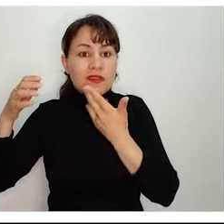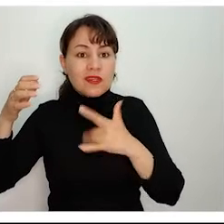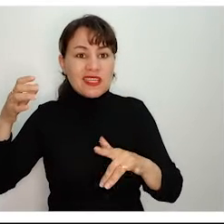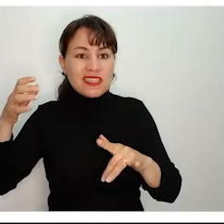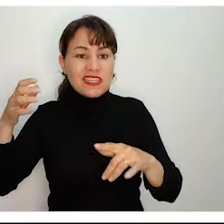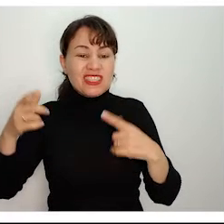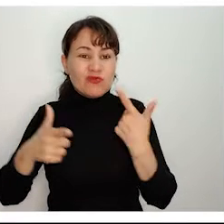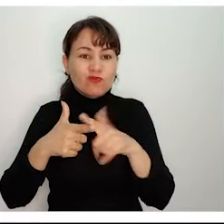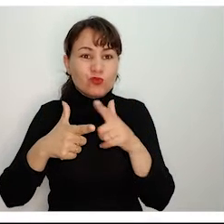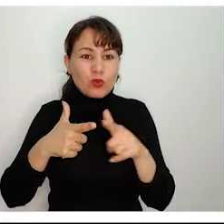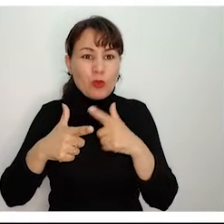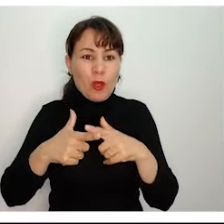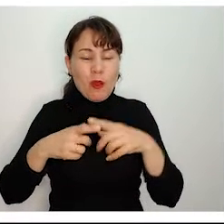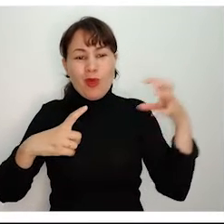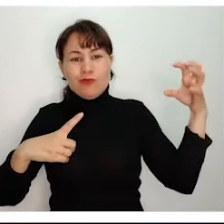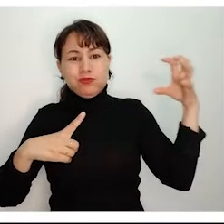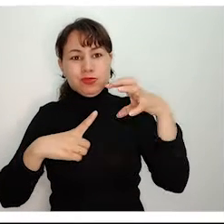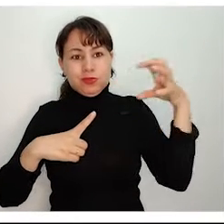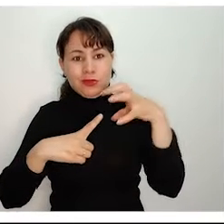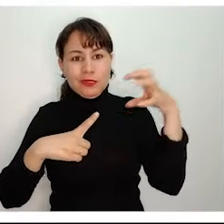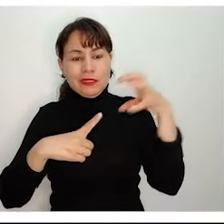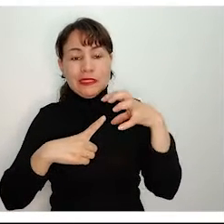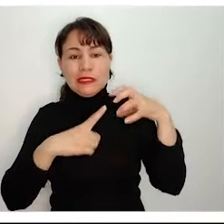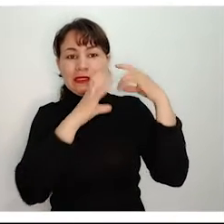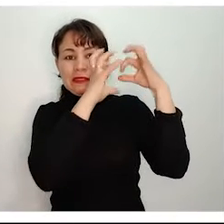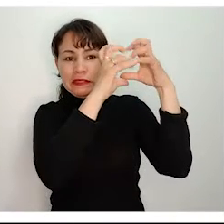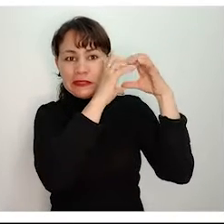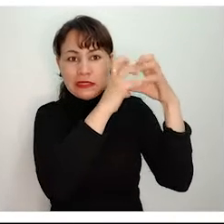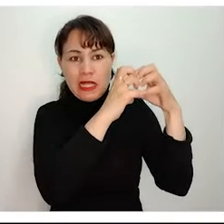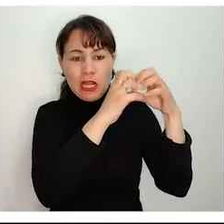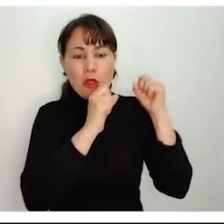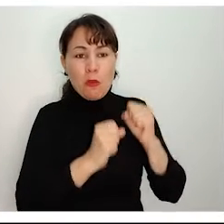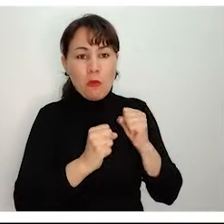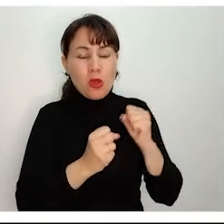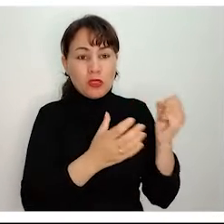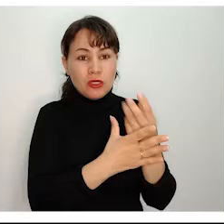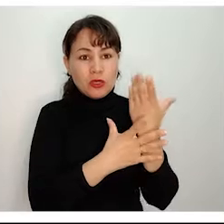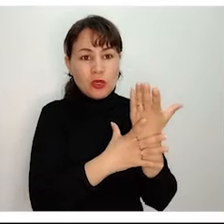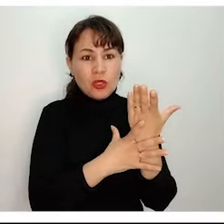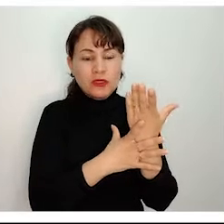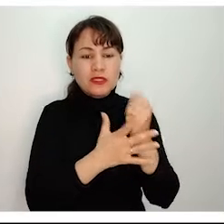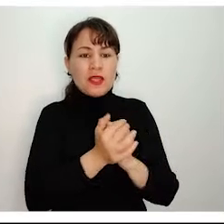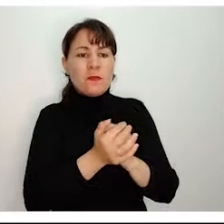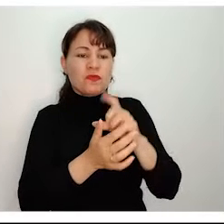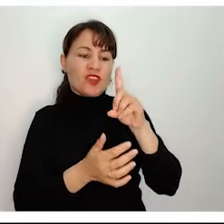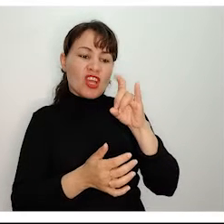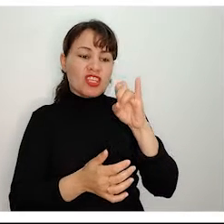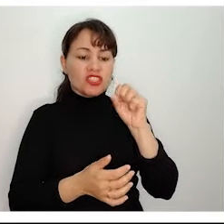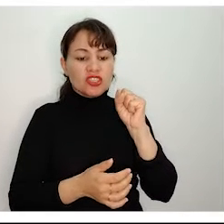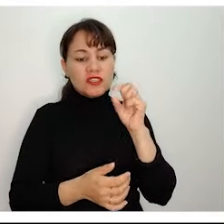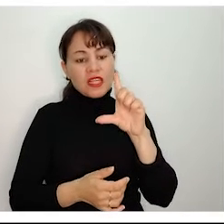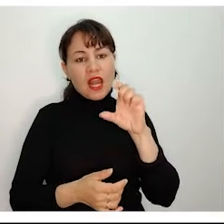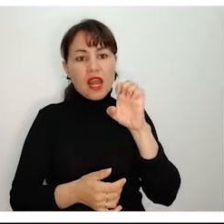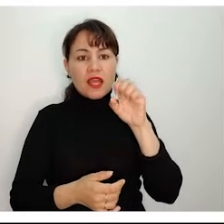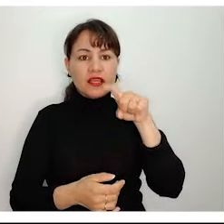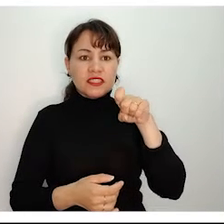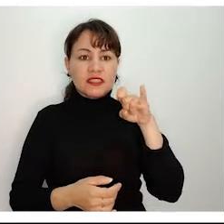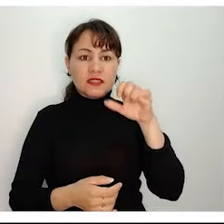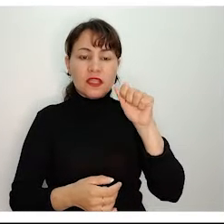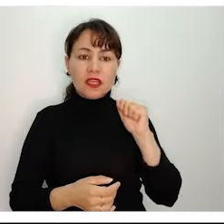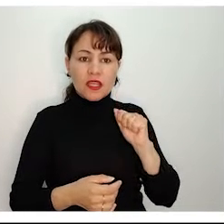criança, qualquer erro pode comprometer o funcionamento desse cérebro. Pode causar, por exemplo,